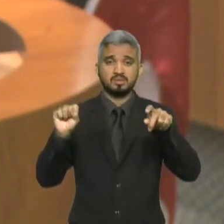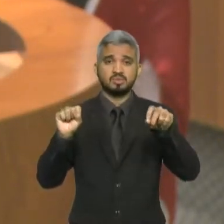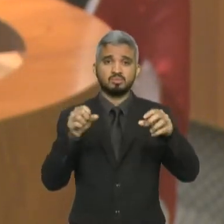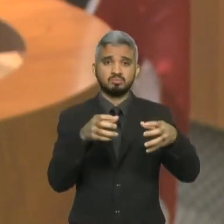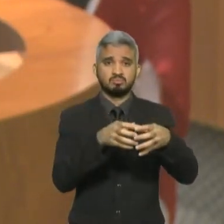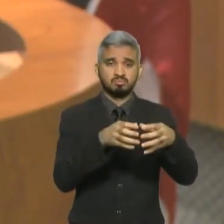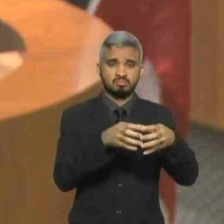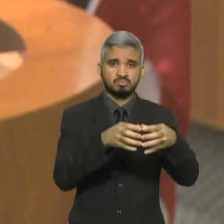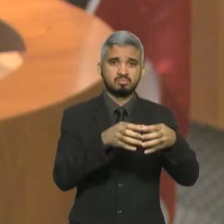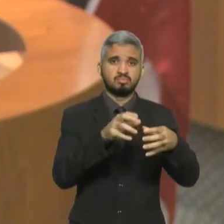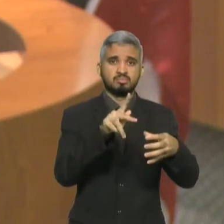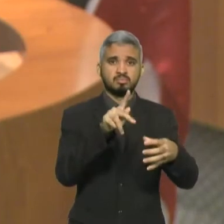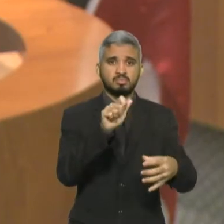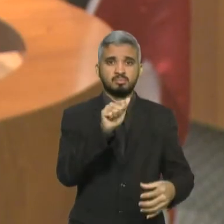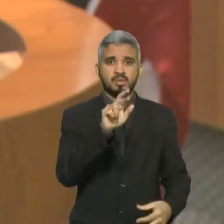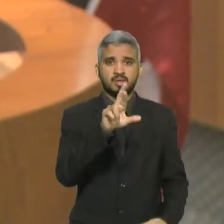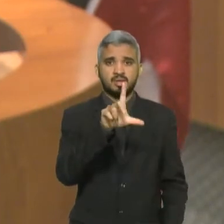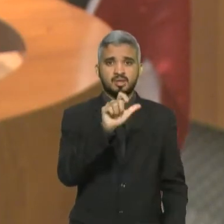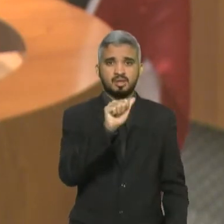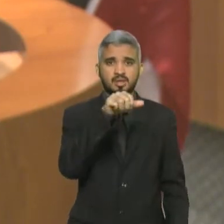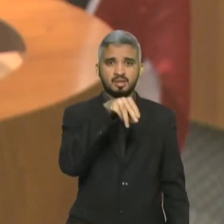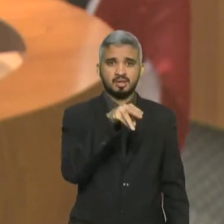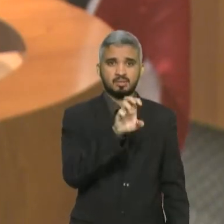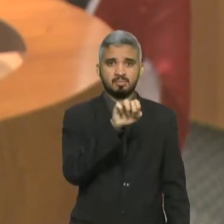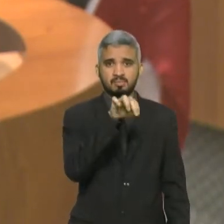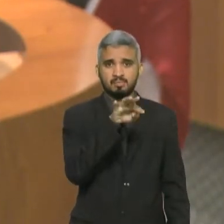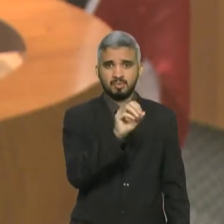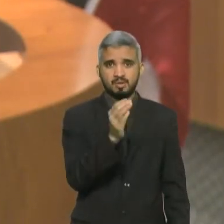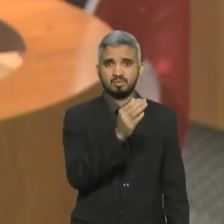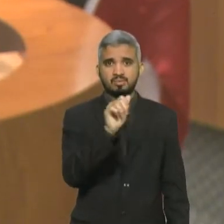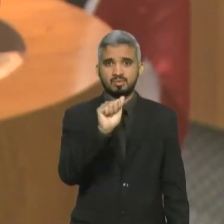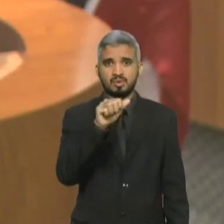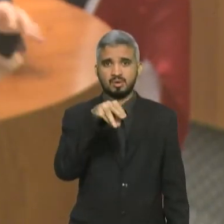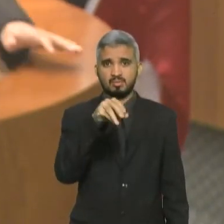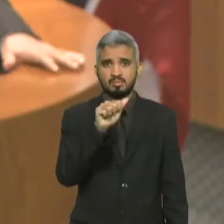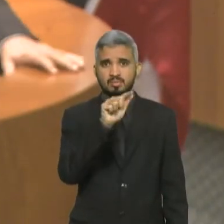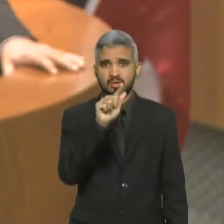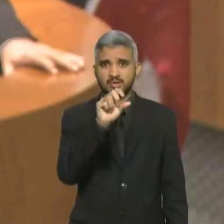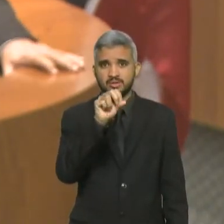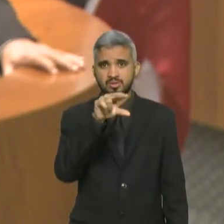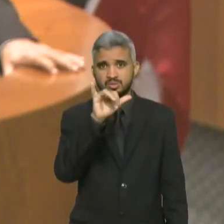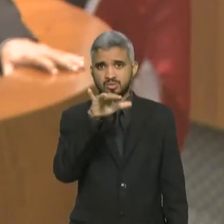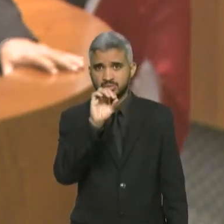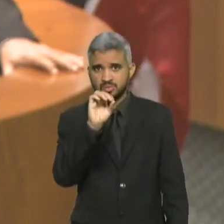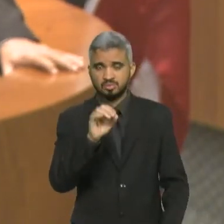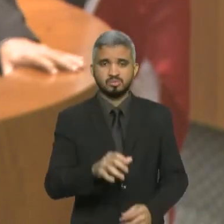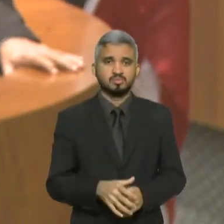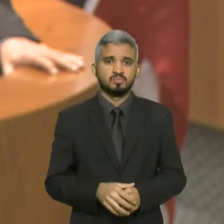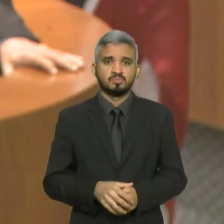agenda com o nobre companheiro presidente da Assembleia.